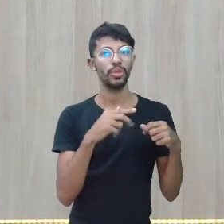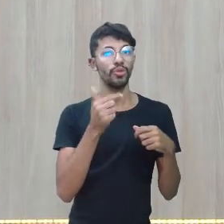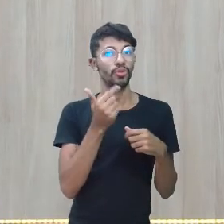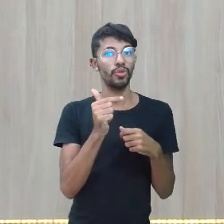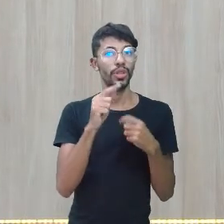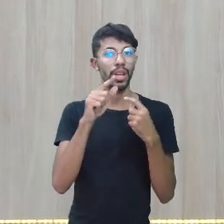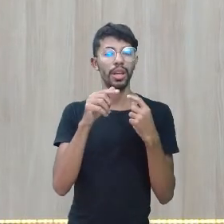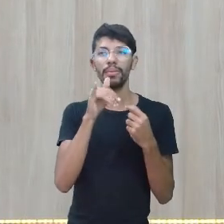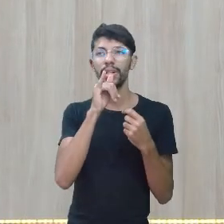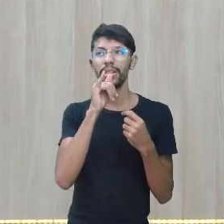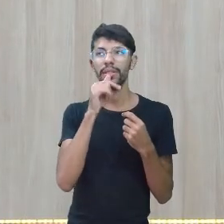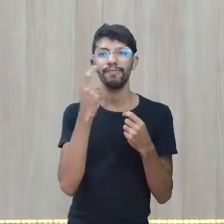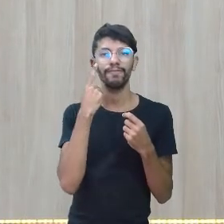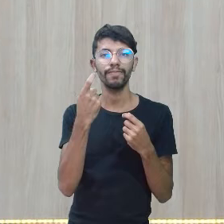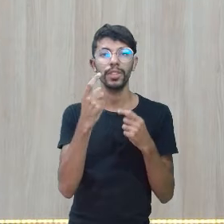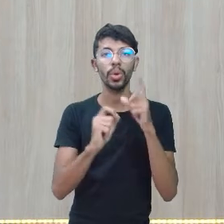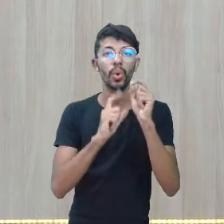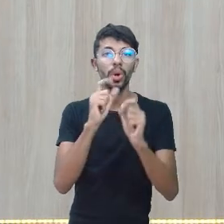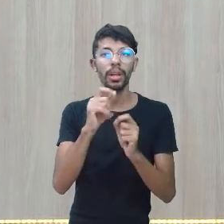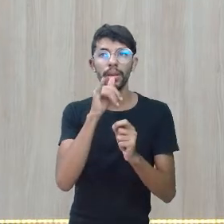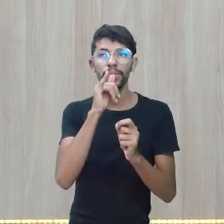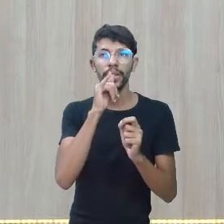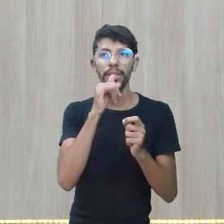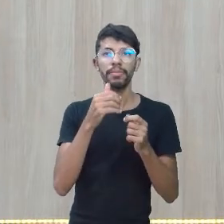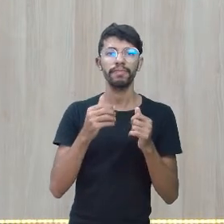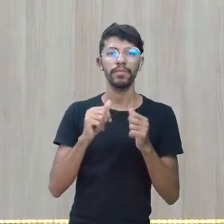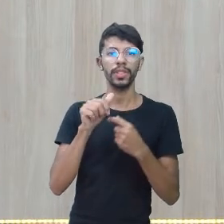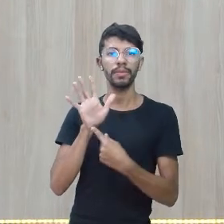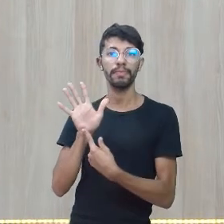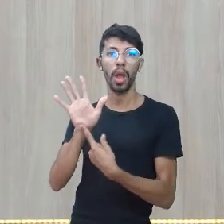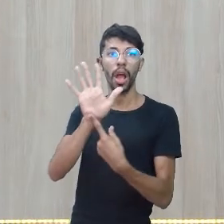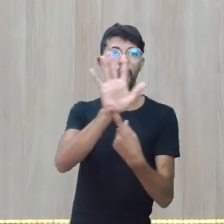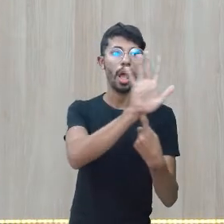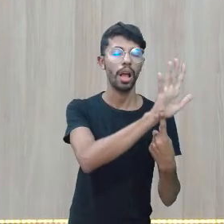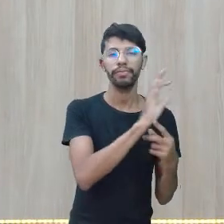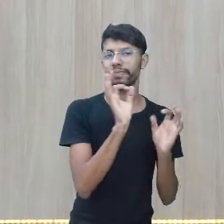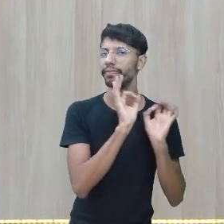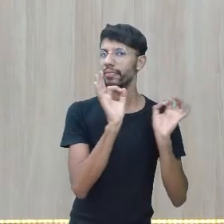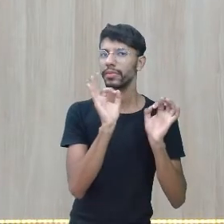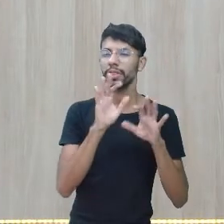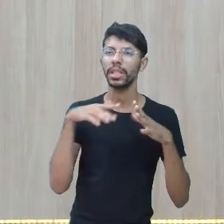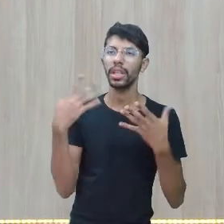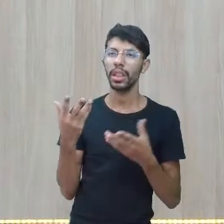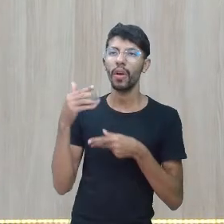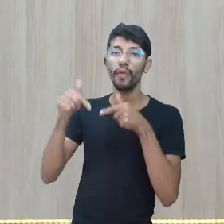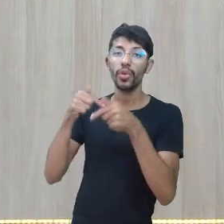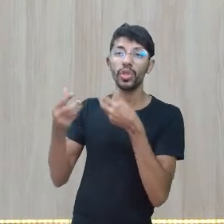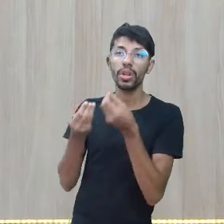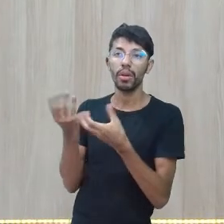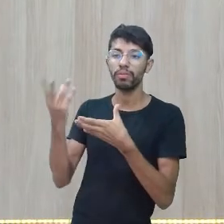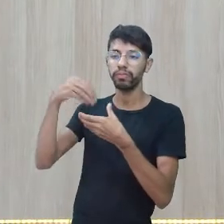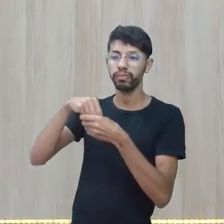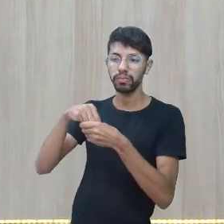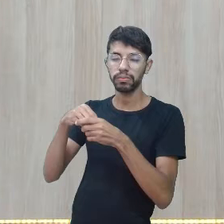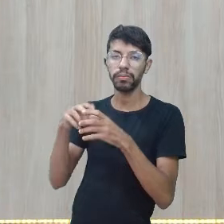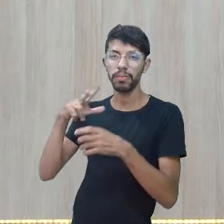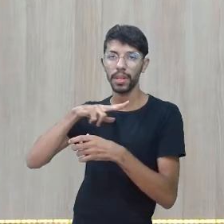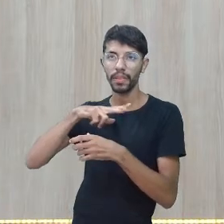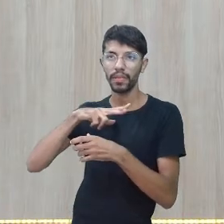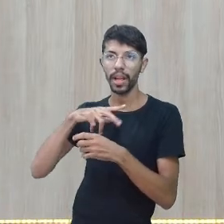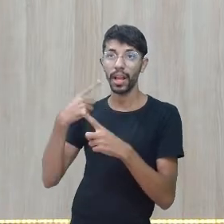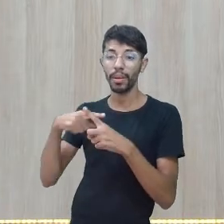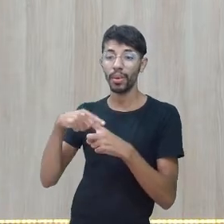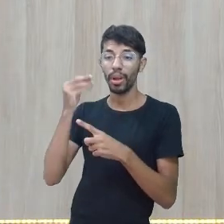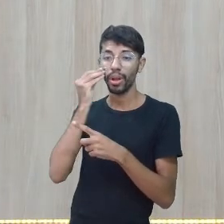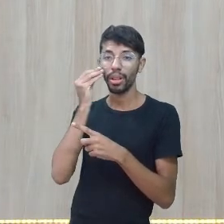a intenção de vincular para grandes públicos. Então, ela funciona dentro dessa esfera privada porque eu estou tentando resolver